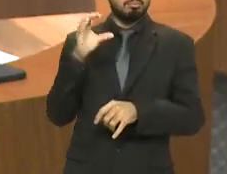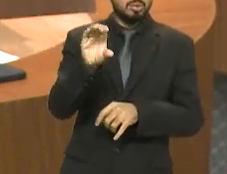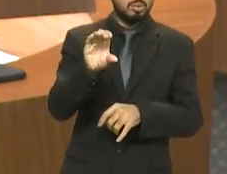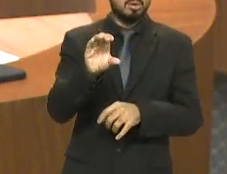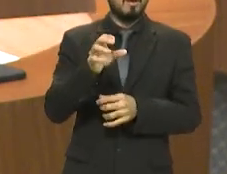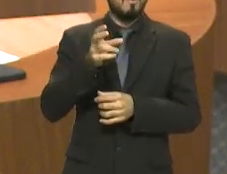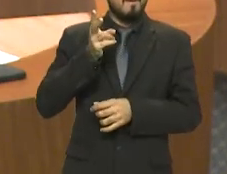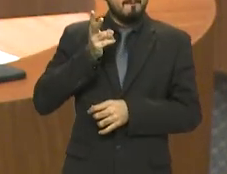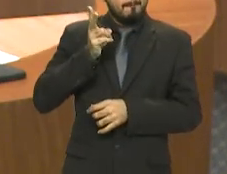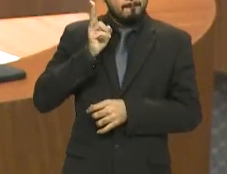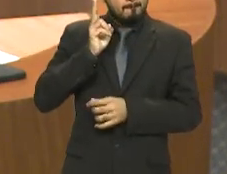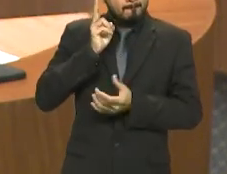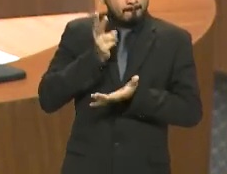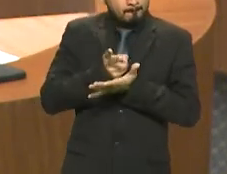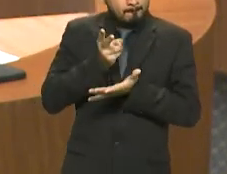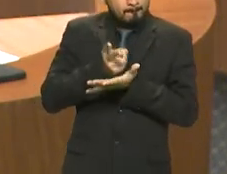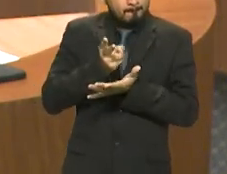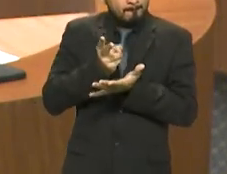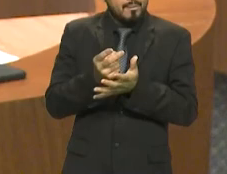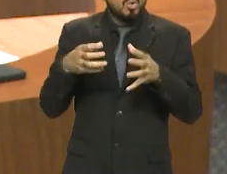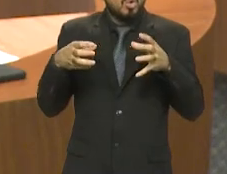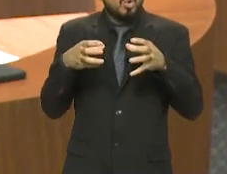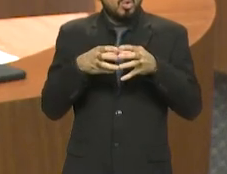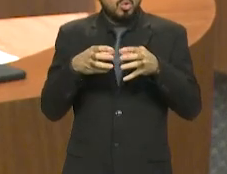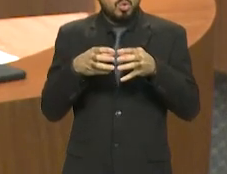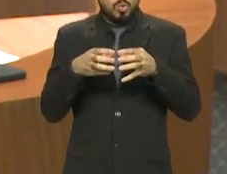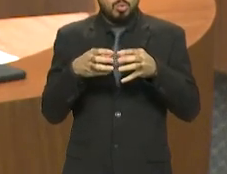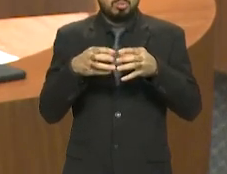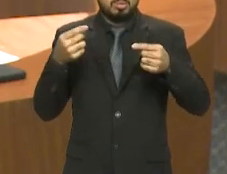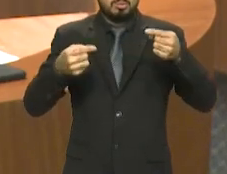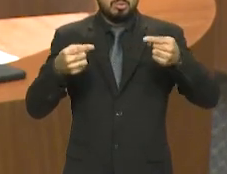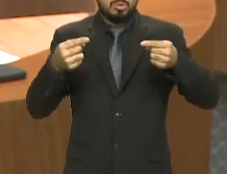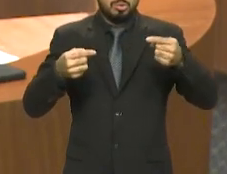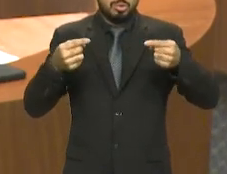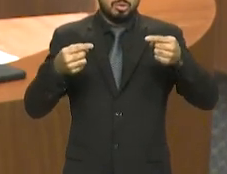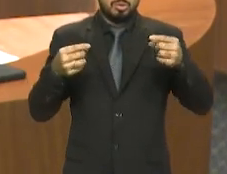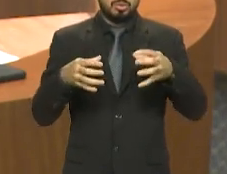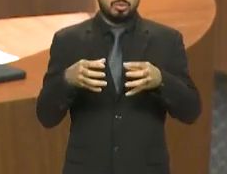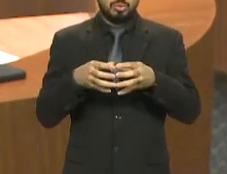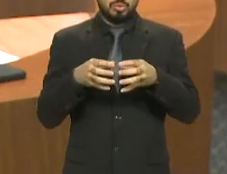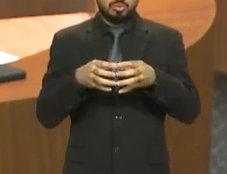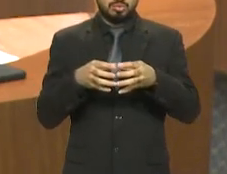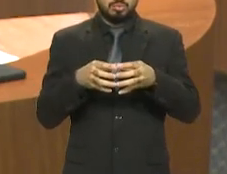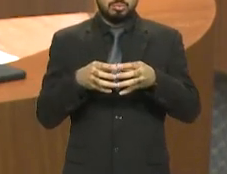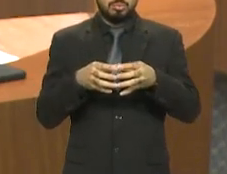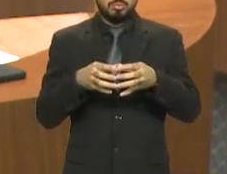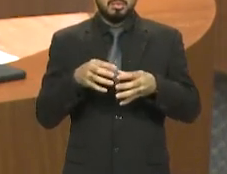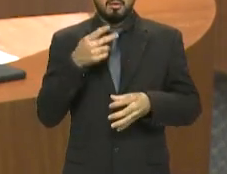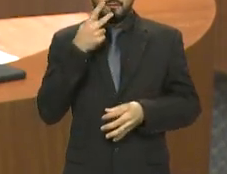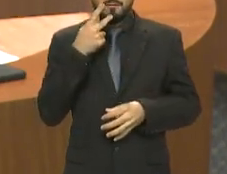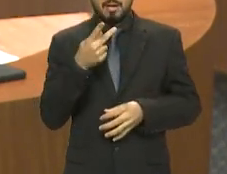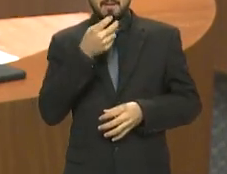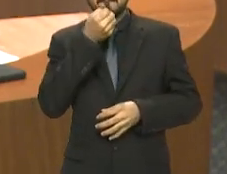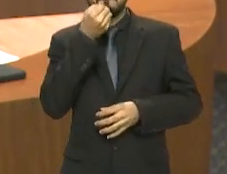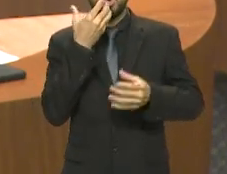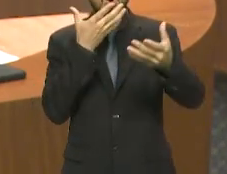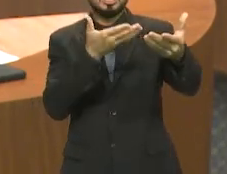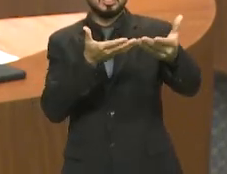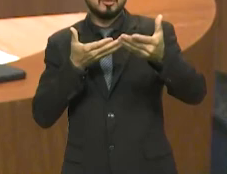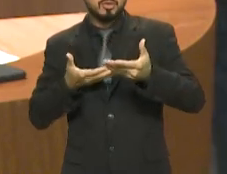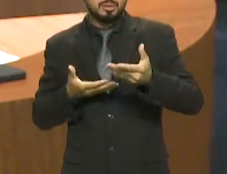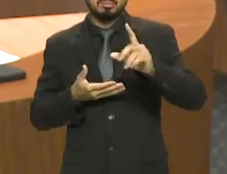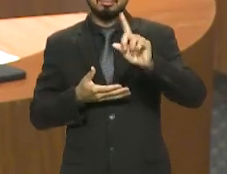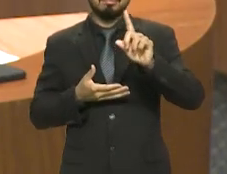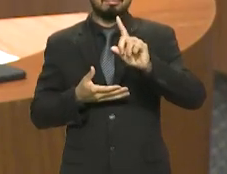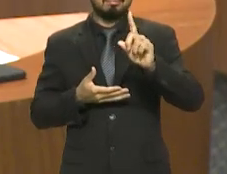grupo político que ora faz parte. Por isso que não dou boas-vindas, porque ele nunca saiu